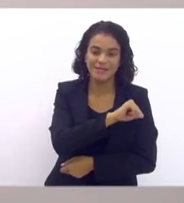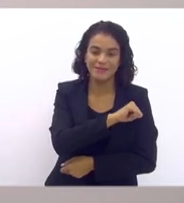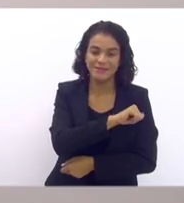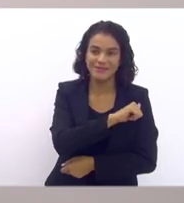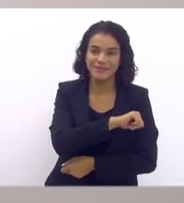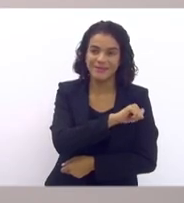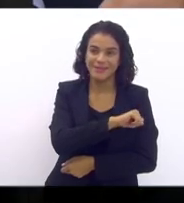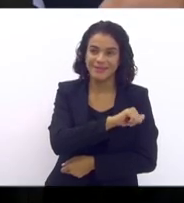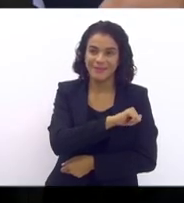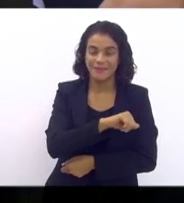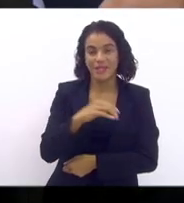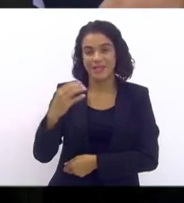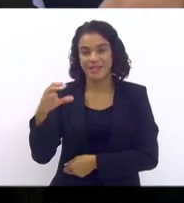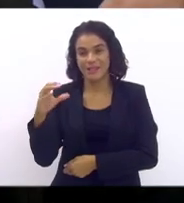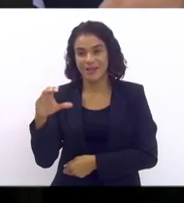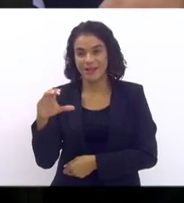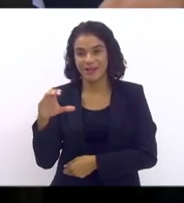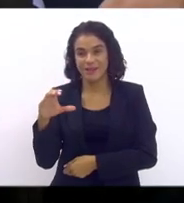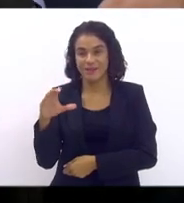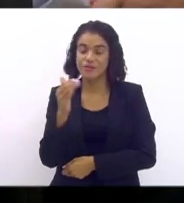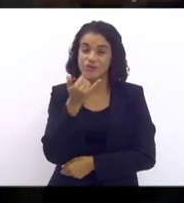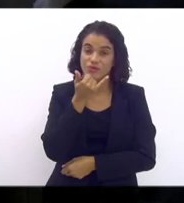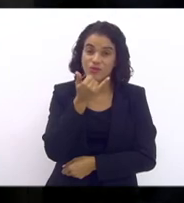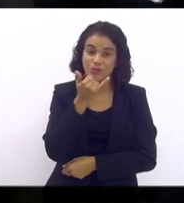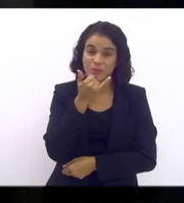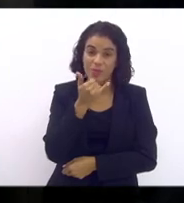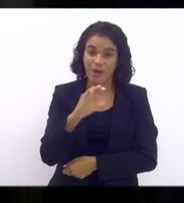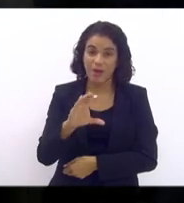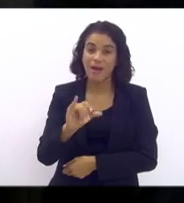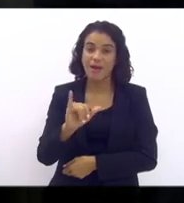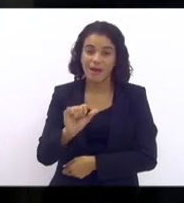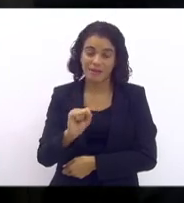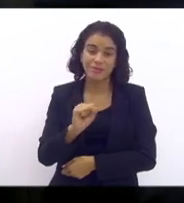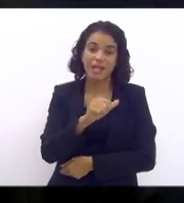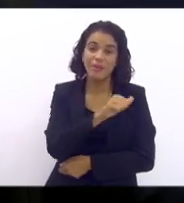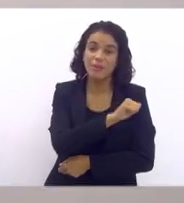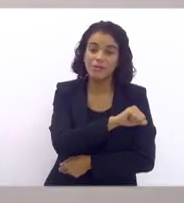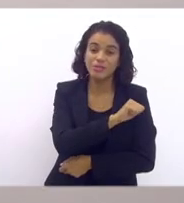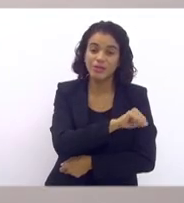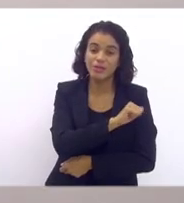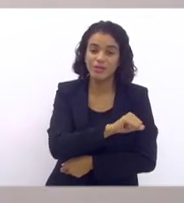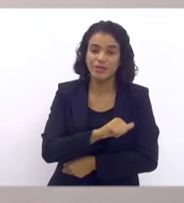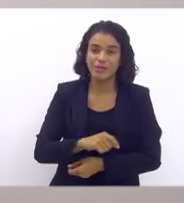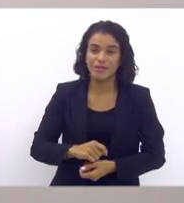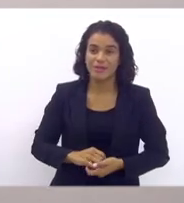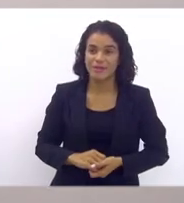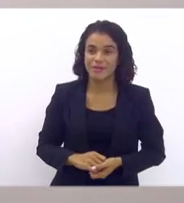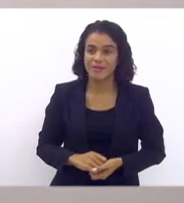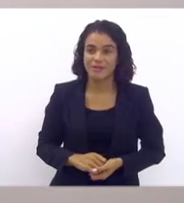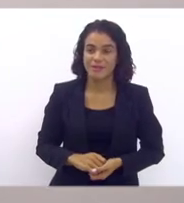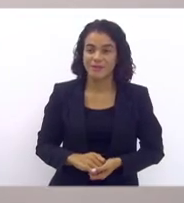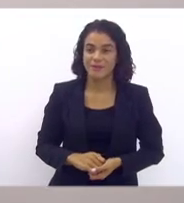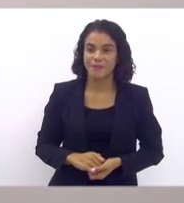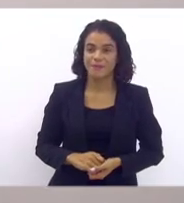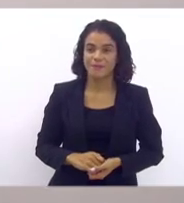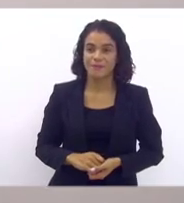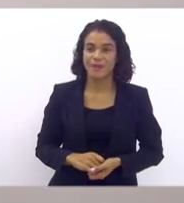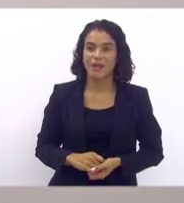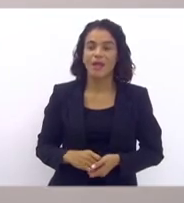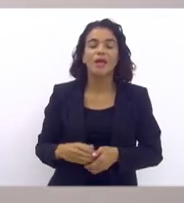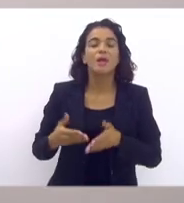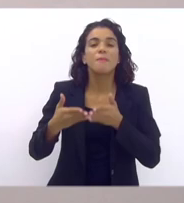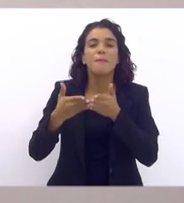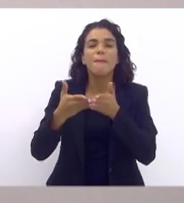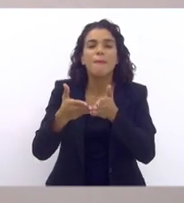onde lerai não desculpa o cas não Rio de Janeiro grande parte grande parte das Marinas das